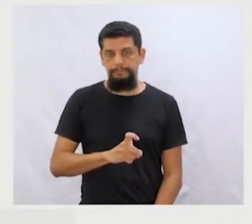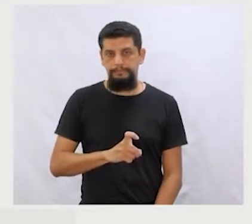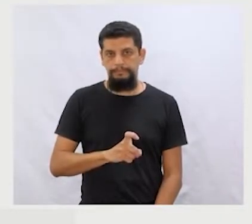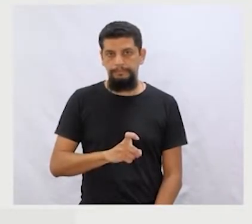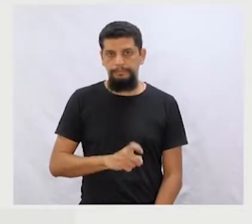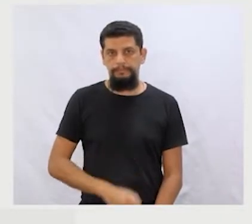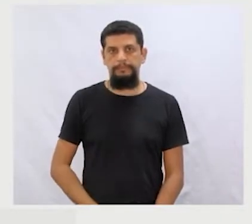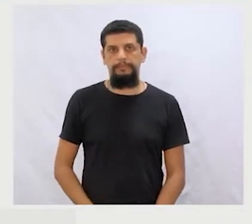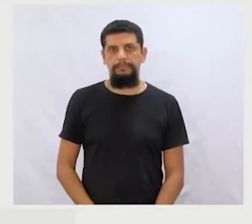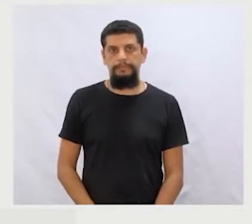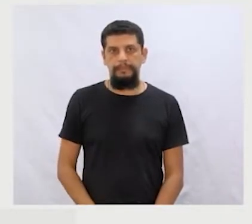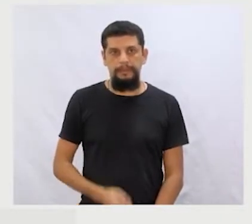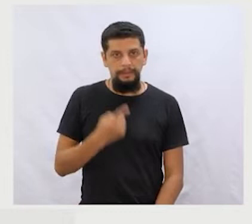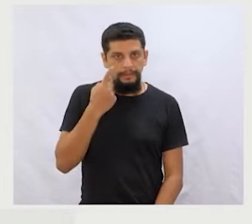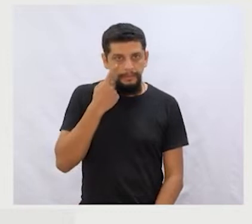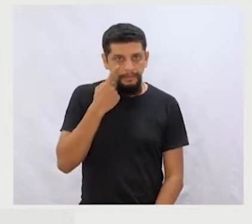X.